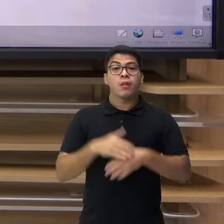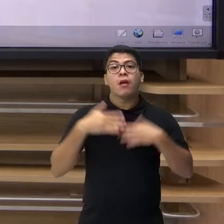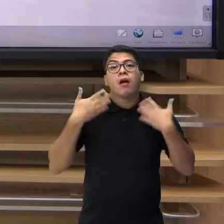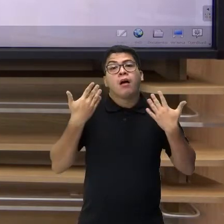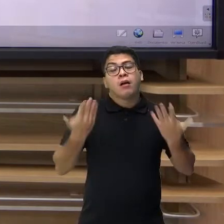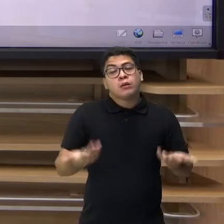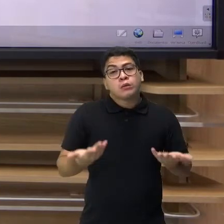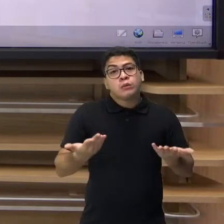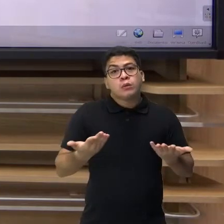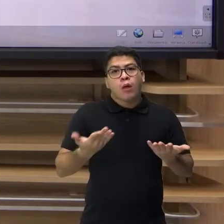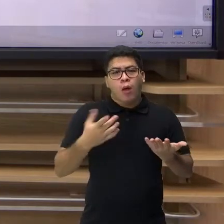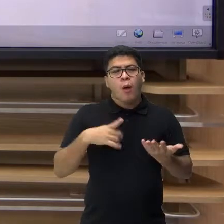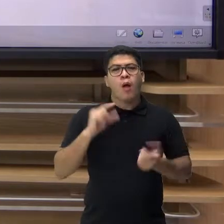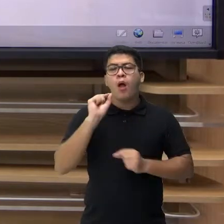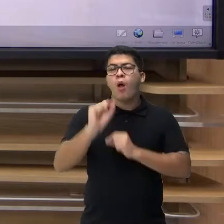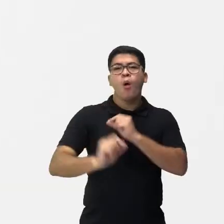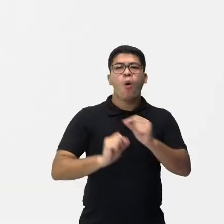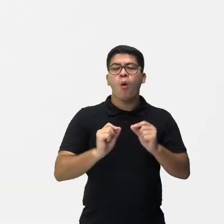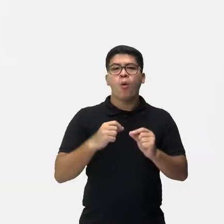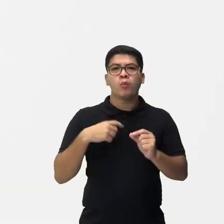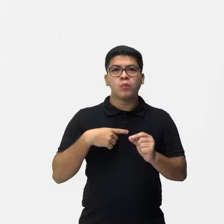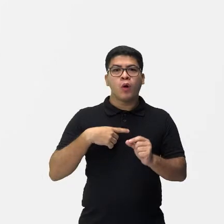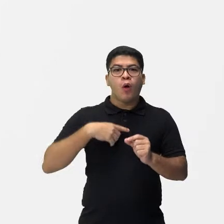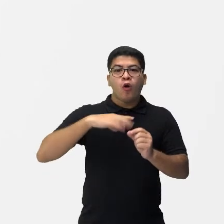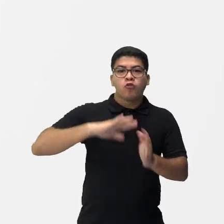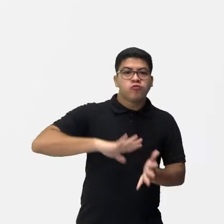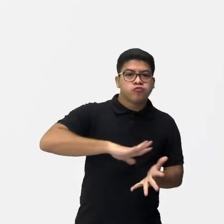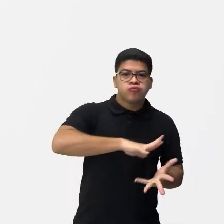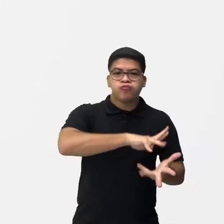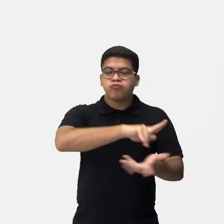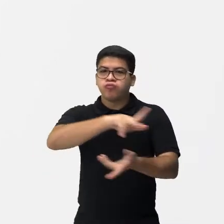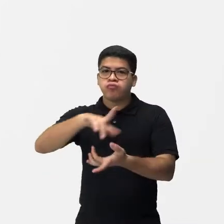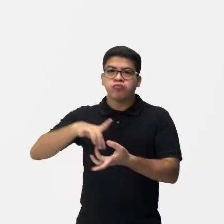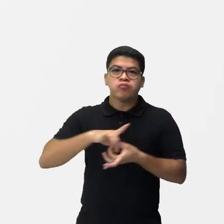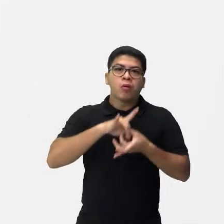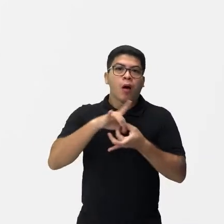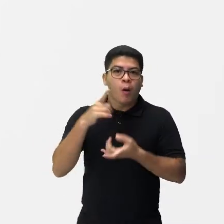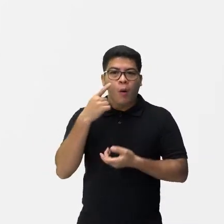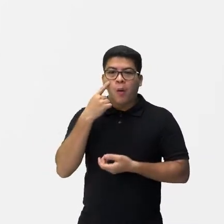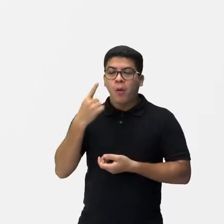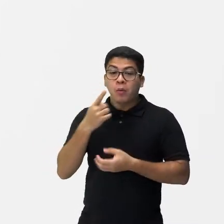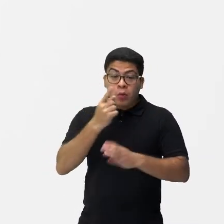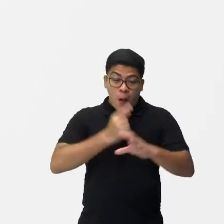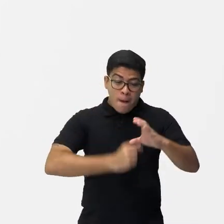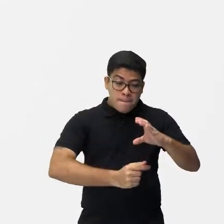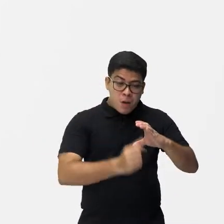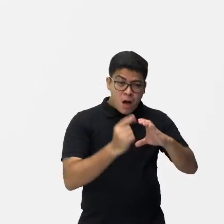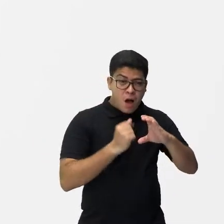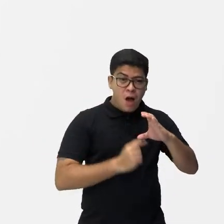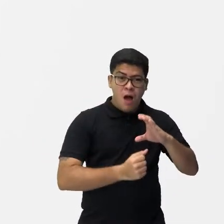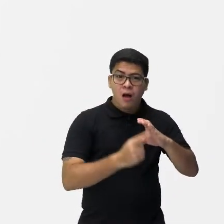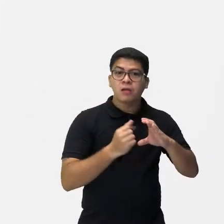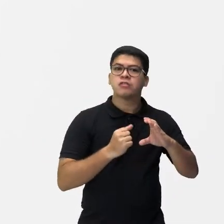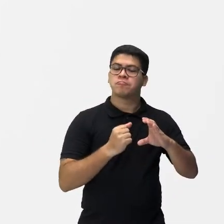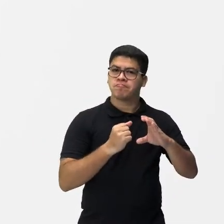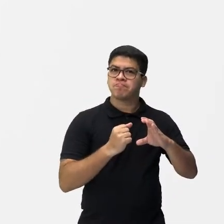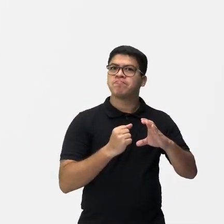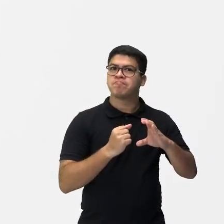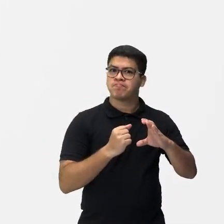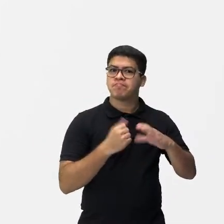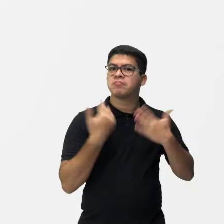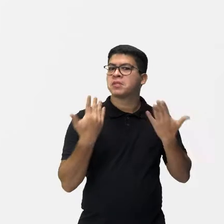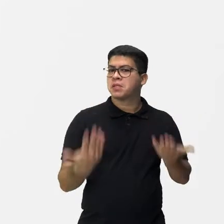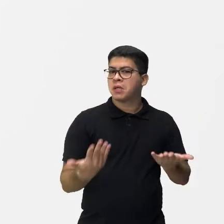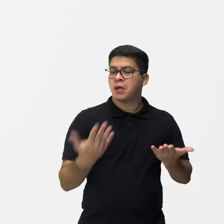mundo capitalista, ele está em crise, né? Isso no período ali entre guerras. Lembrem-se da crise de